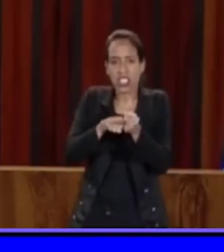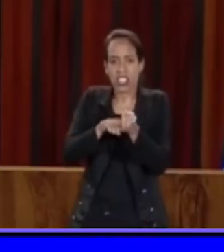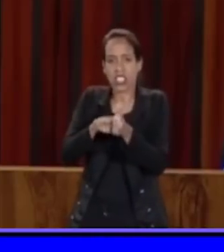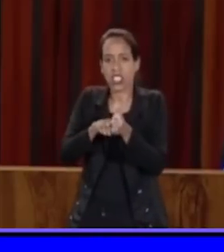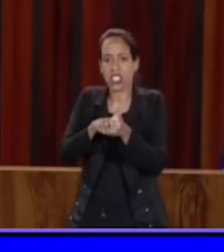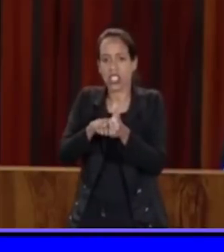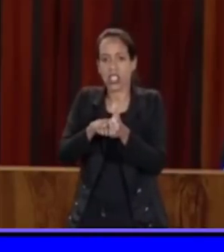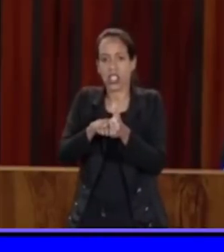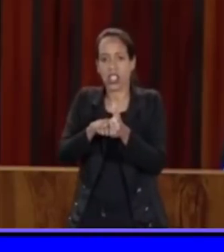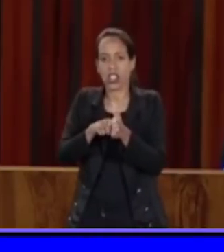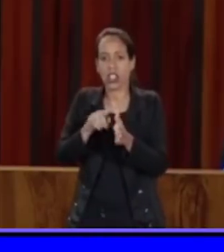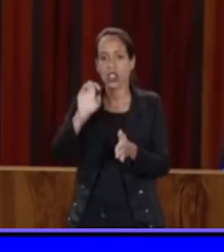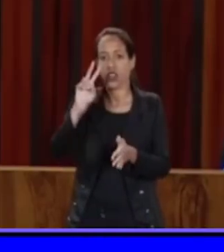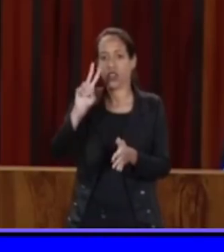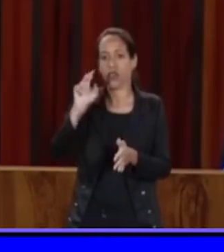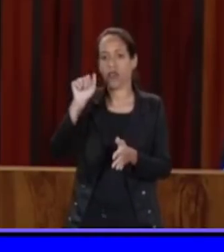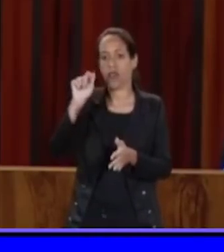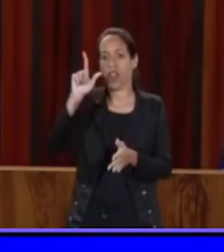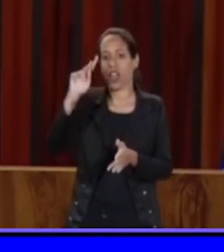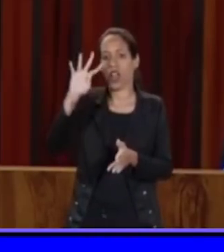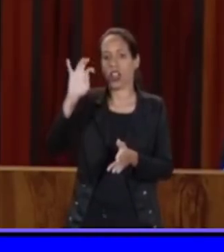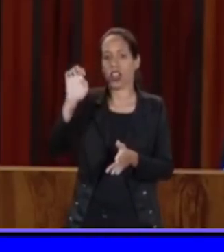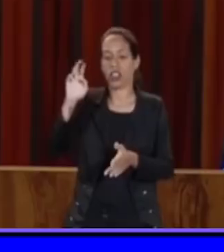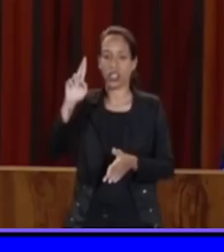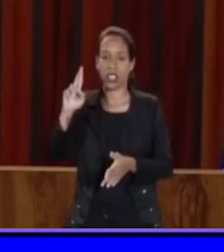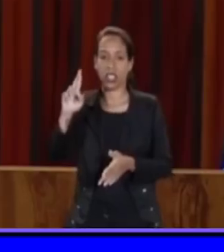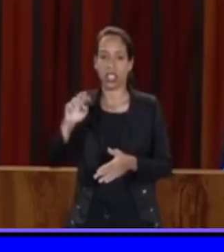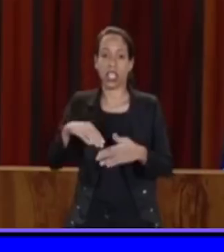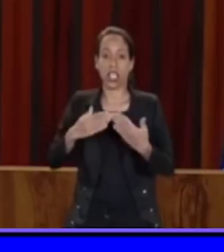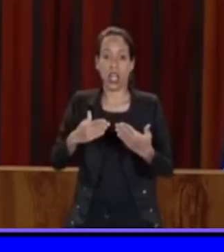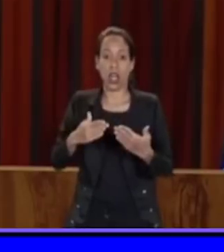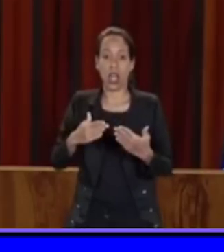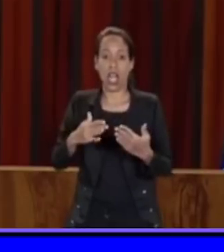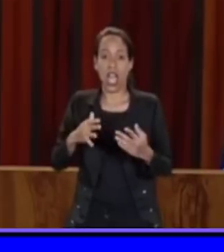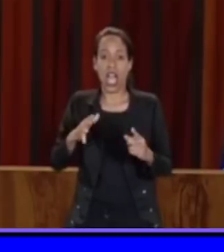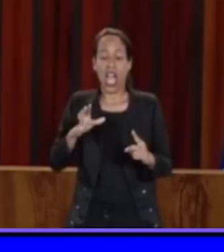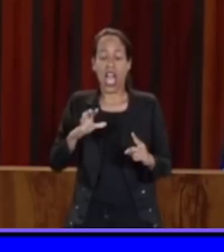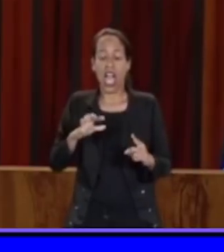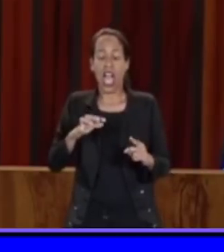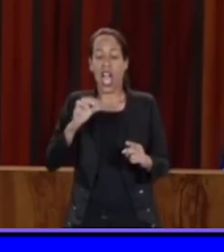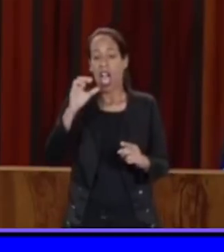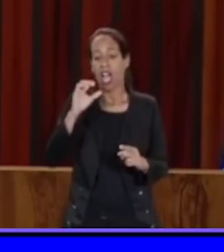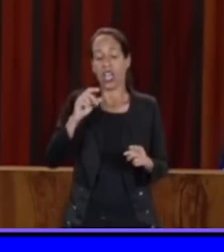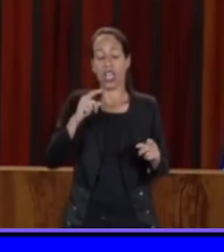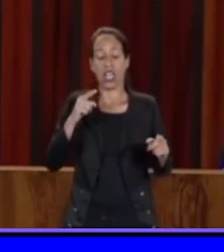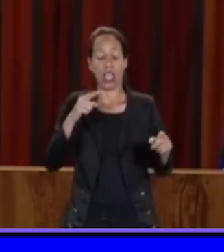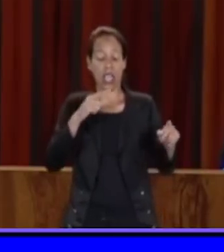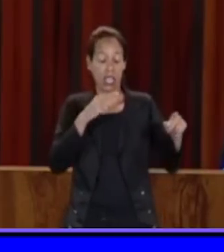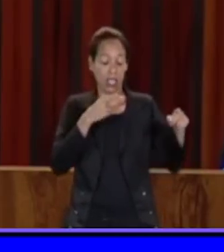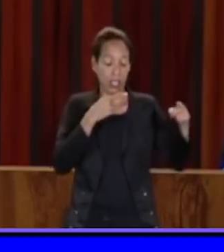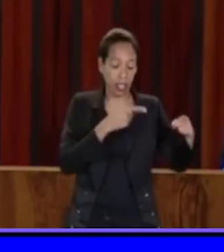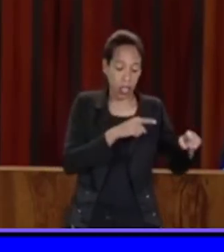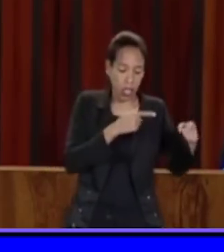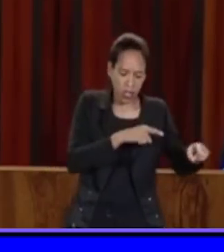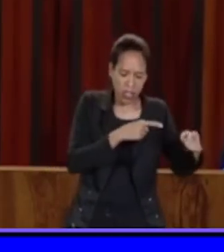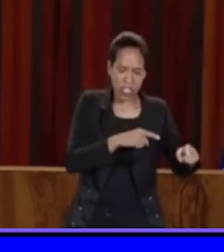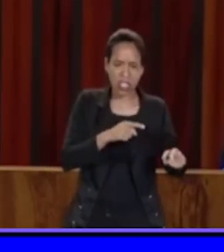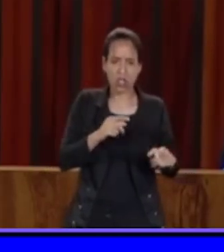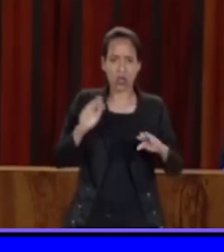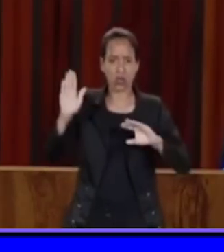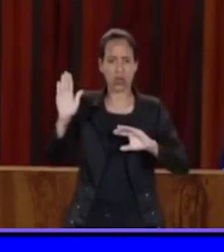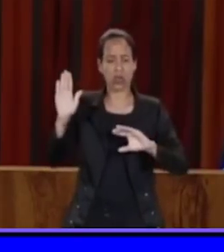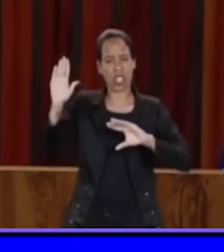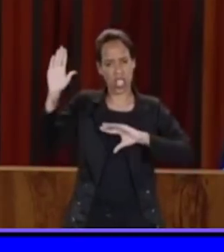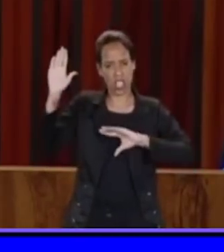contra Walter Souza Braga Neto. A acusação contra o candidato a presidente da República atribui a